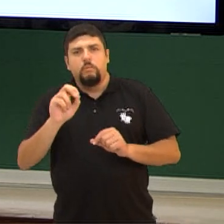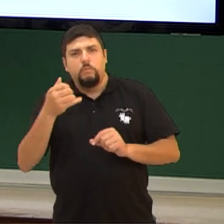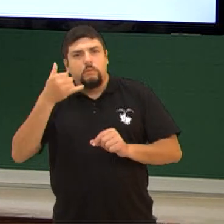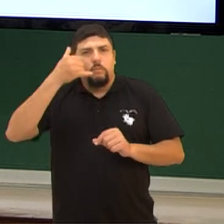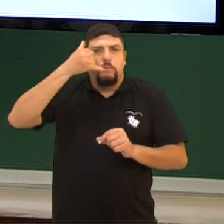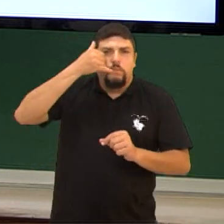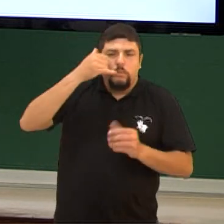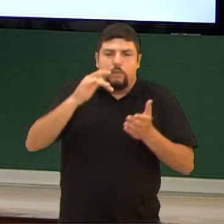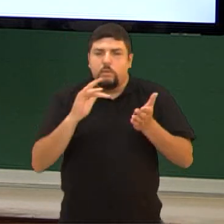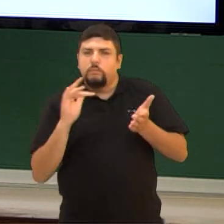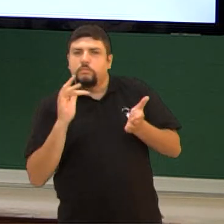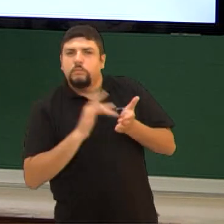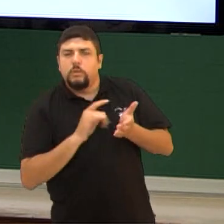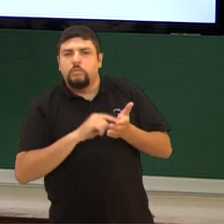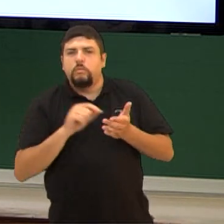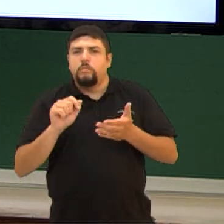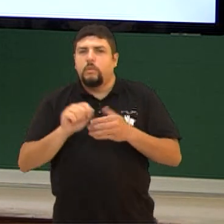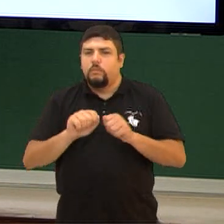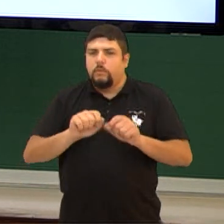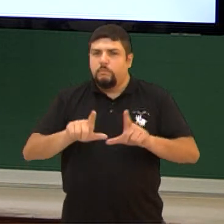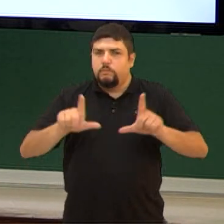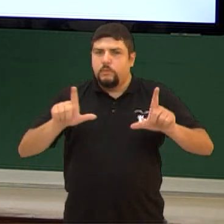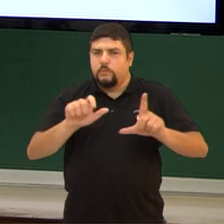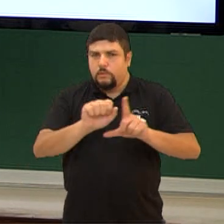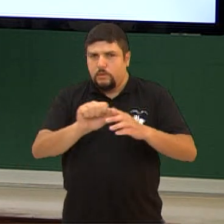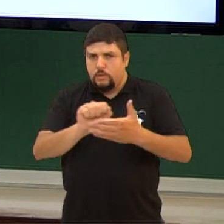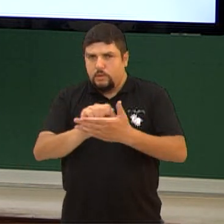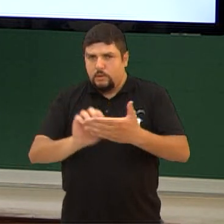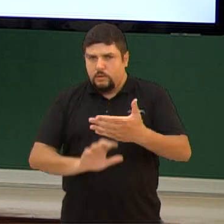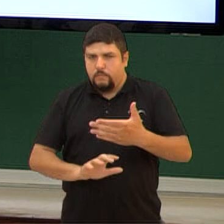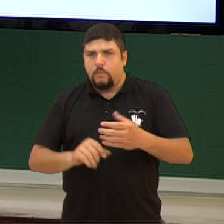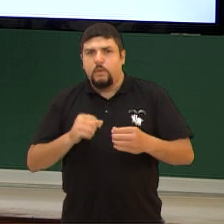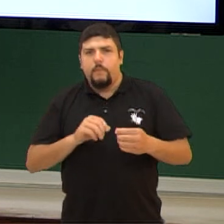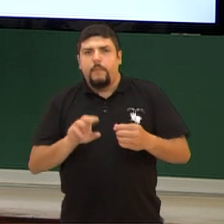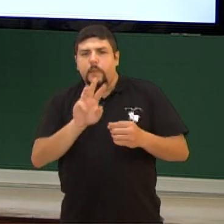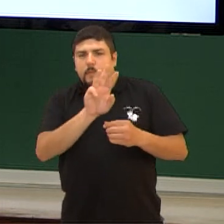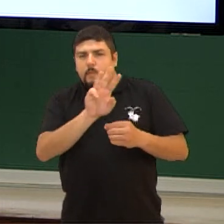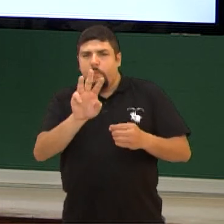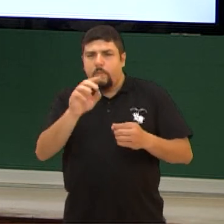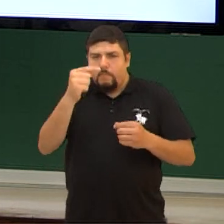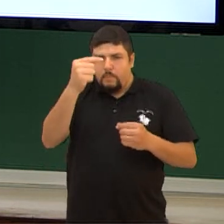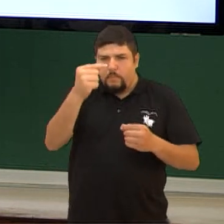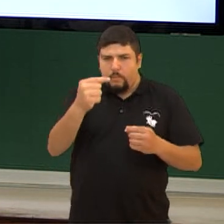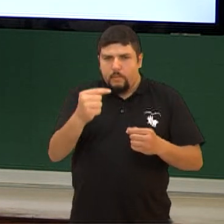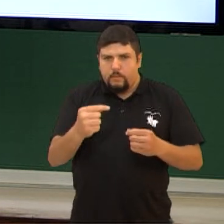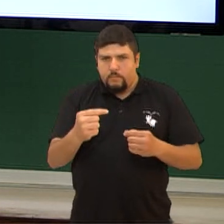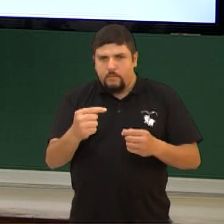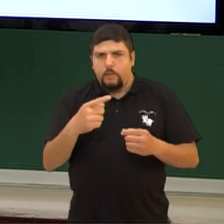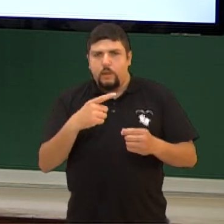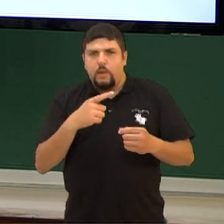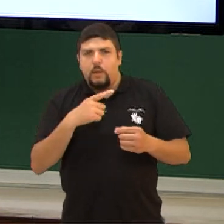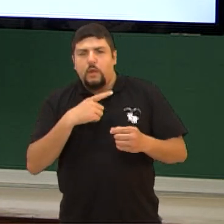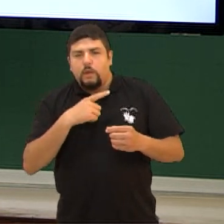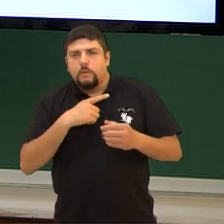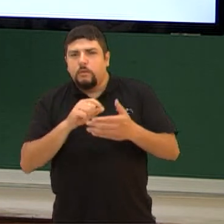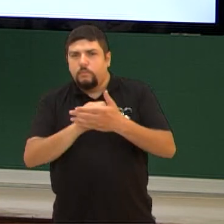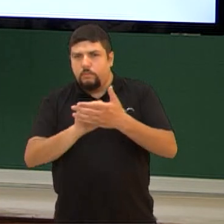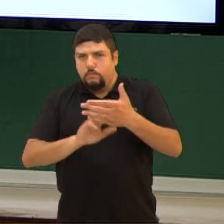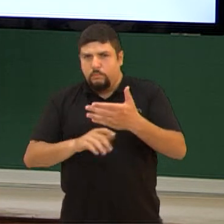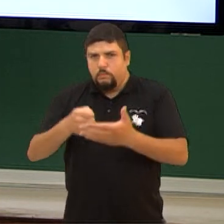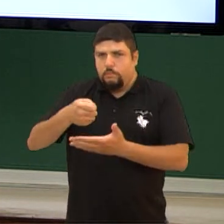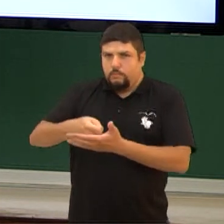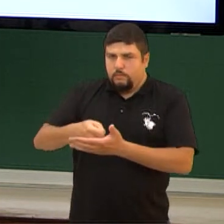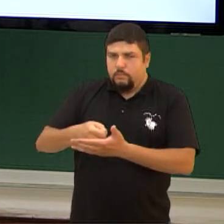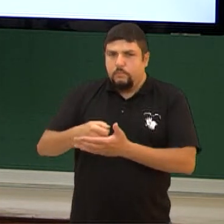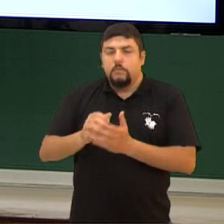celular, nas atividades, aparecem vários links. Um deles é o link Atividade Obrigatória. Façam